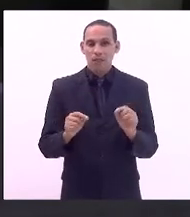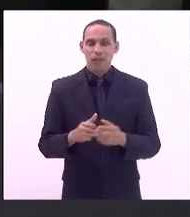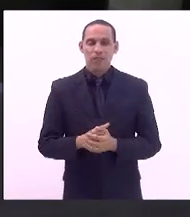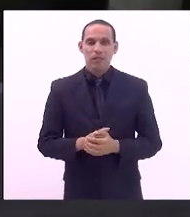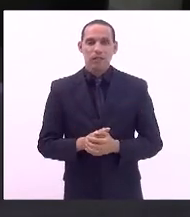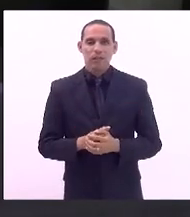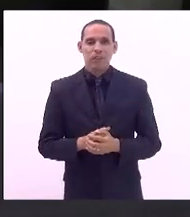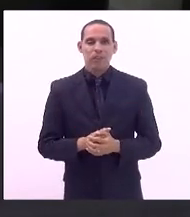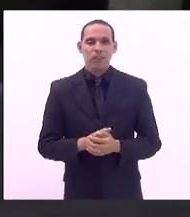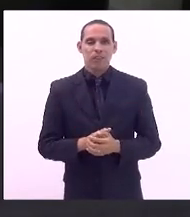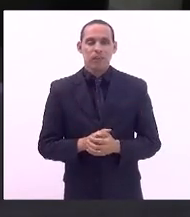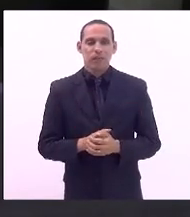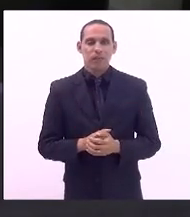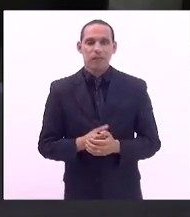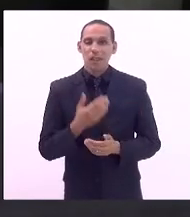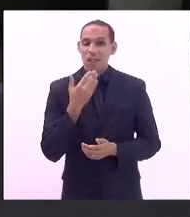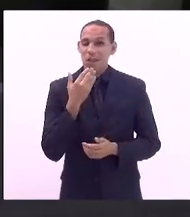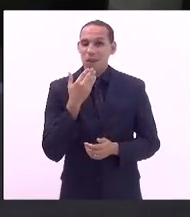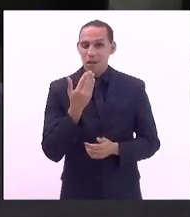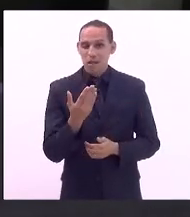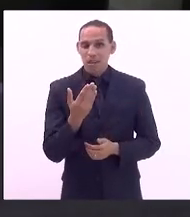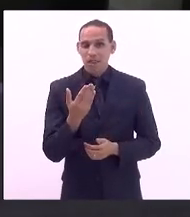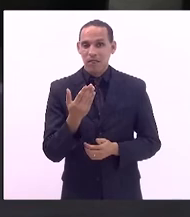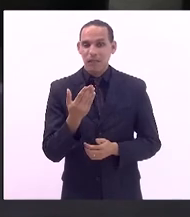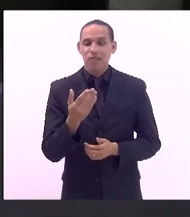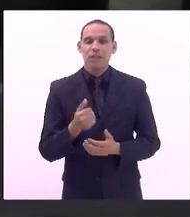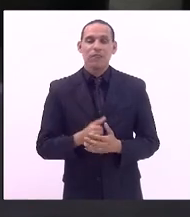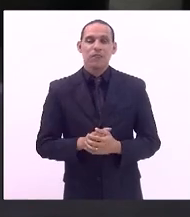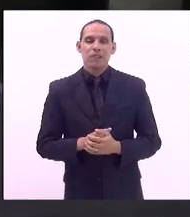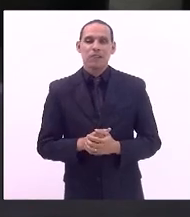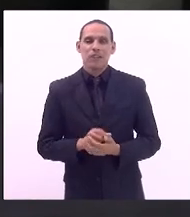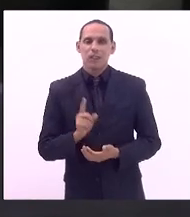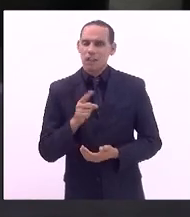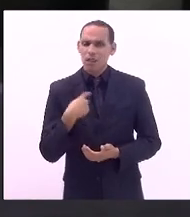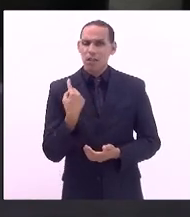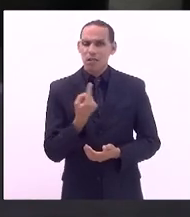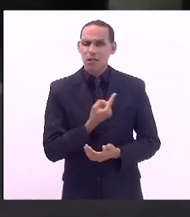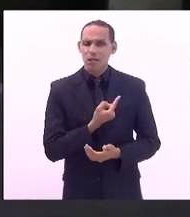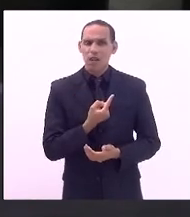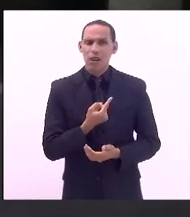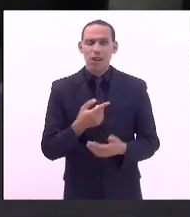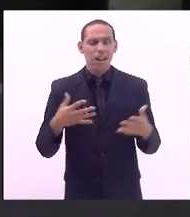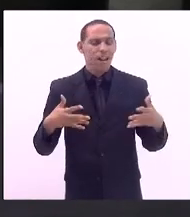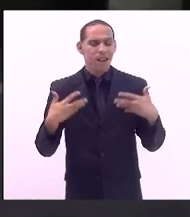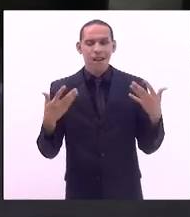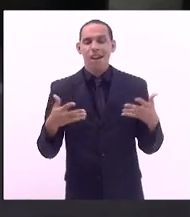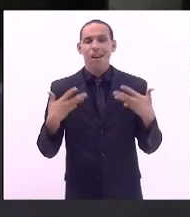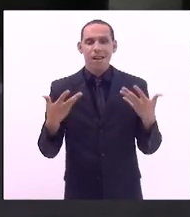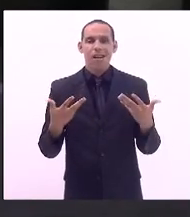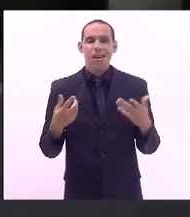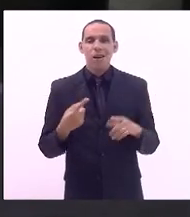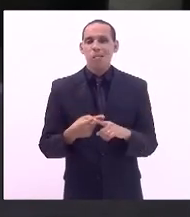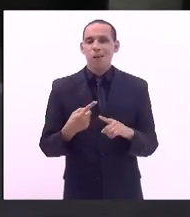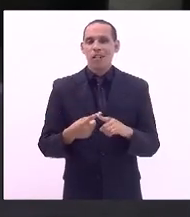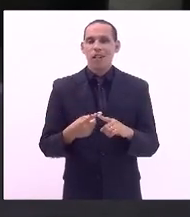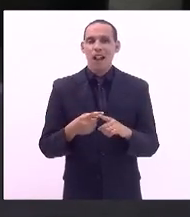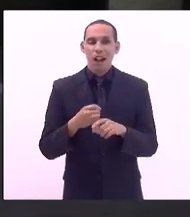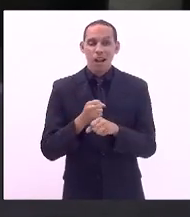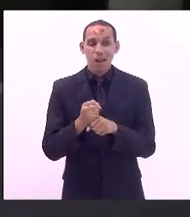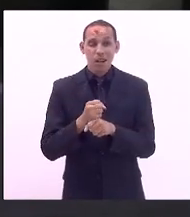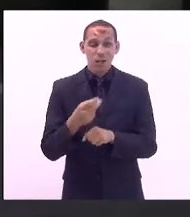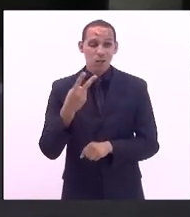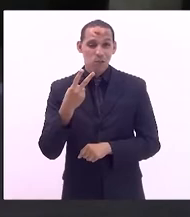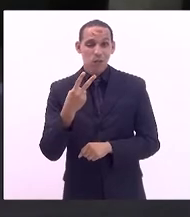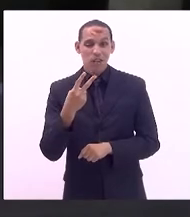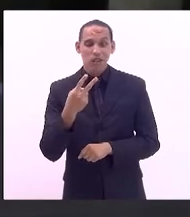eu pedia o gostaria que nós estamos aqui uma alegria imensa porque nós ficamos dois anos